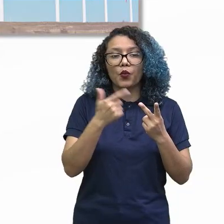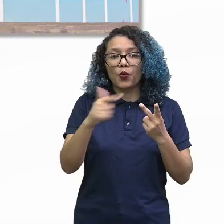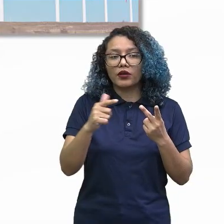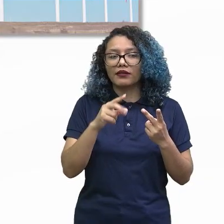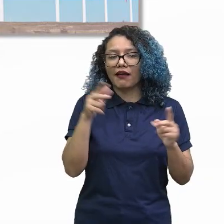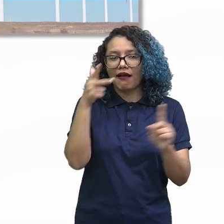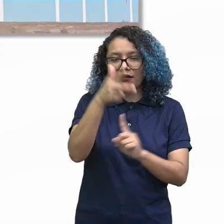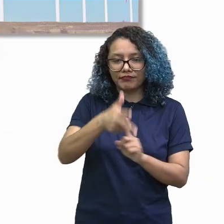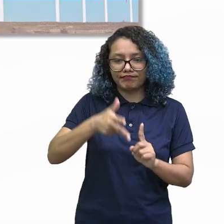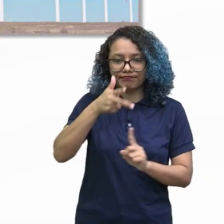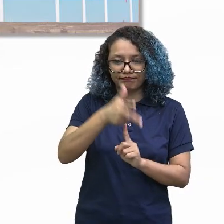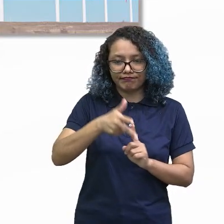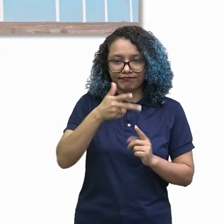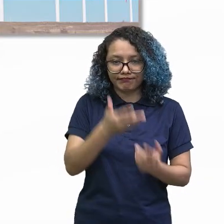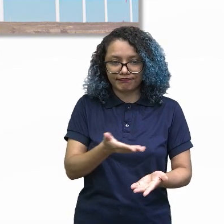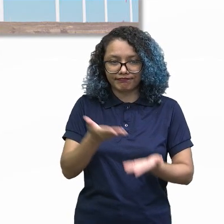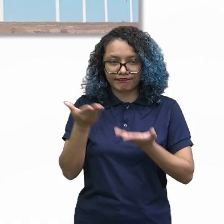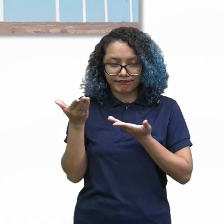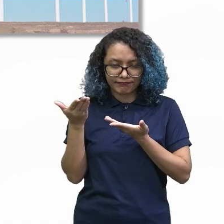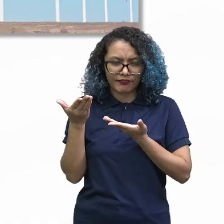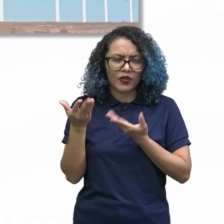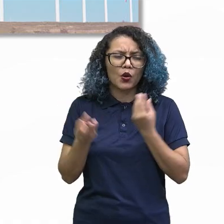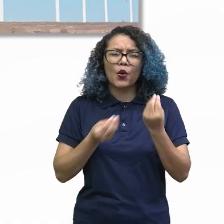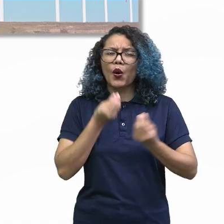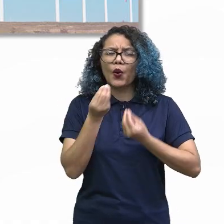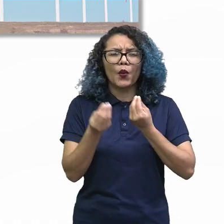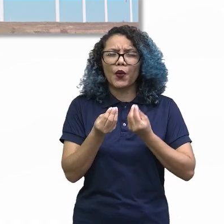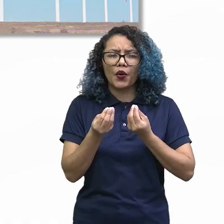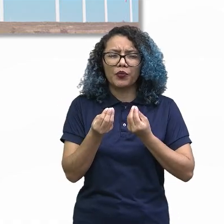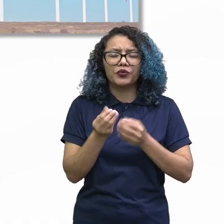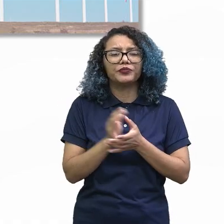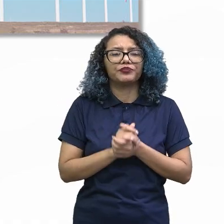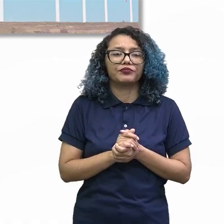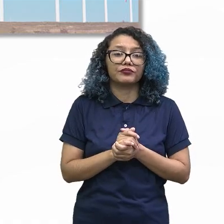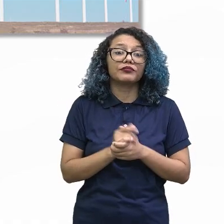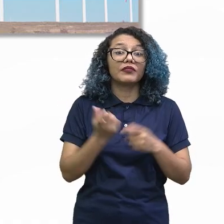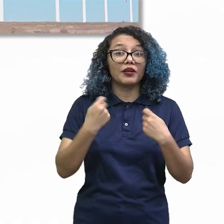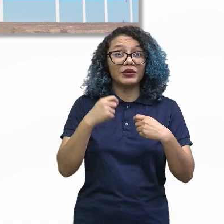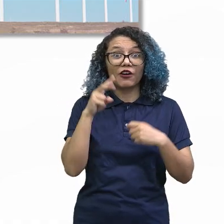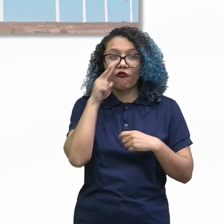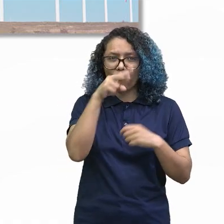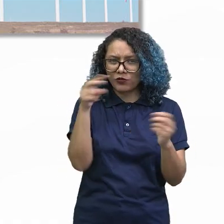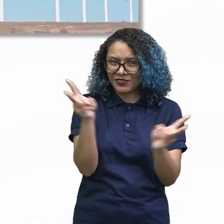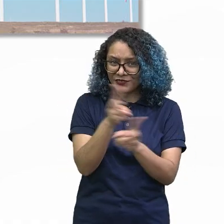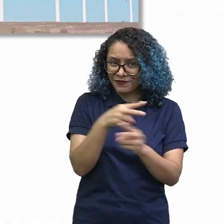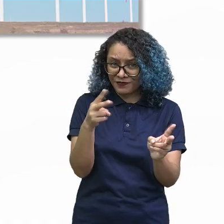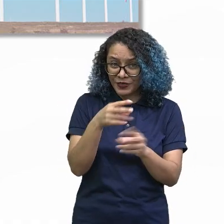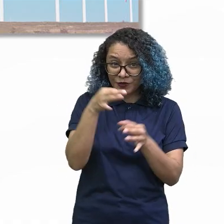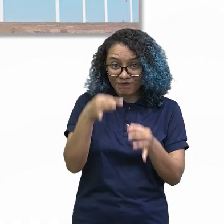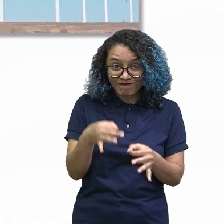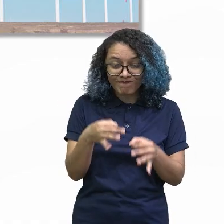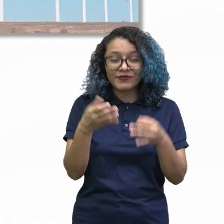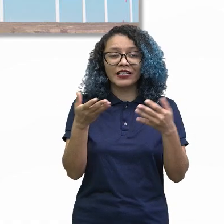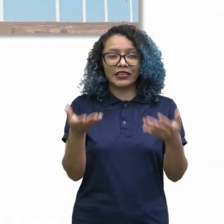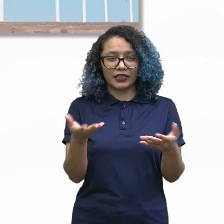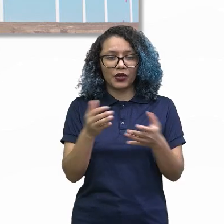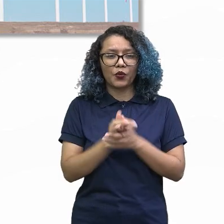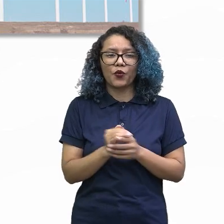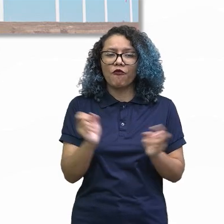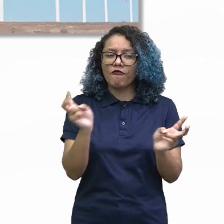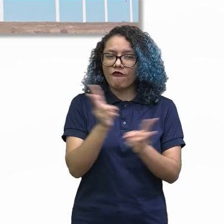eólica. No caso da energia eólica, a gente já sabe que precisa da força do vento, né? Então, o vento é um